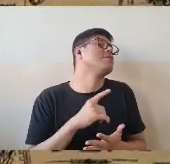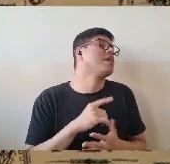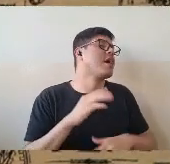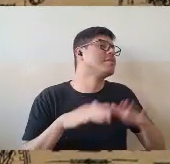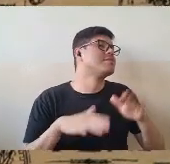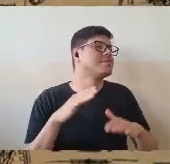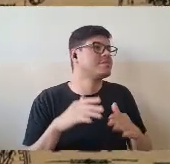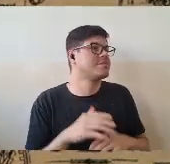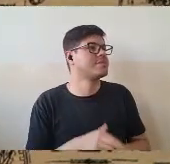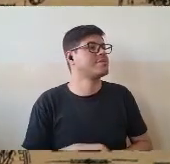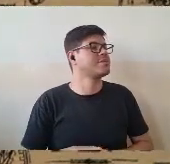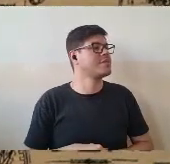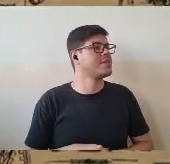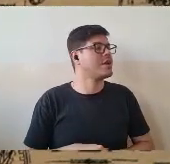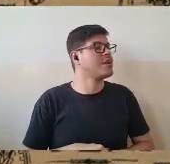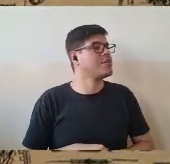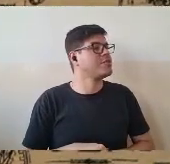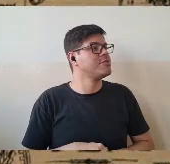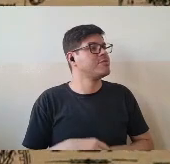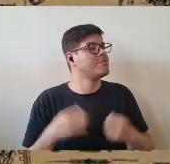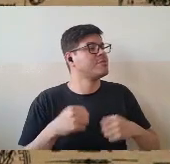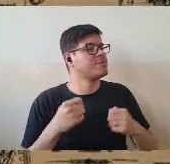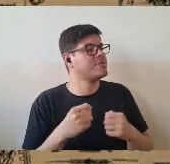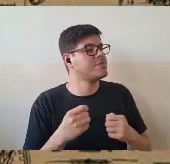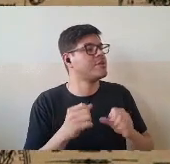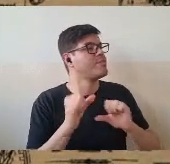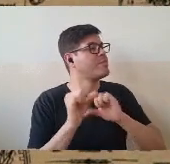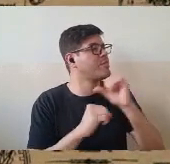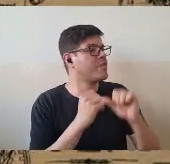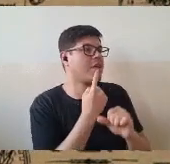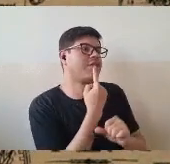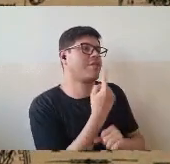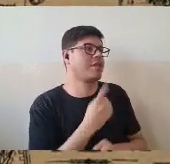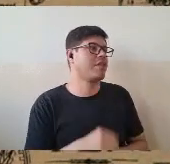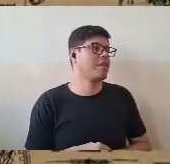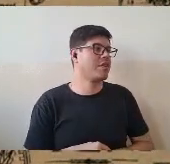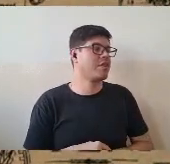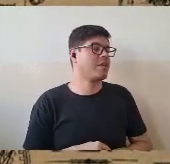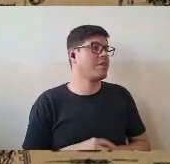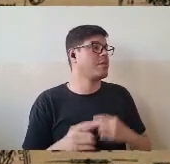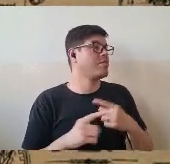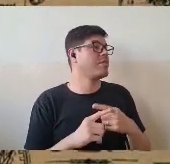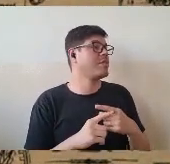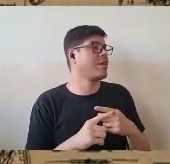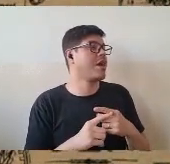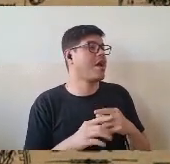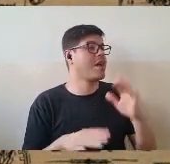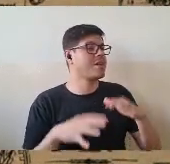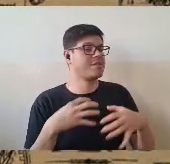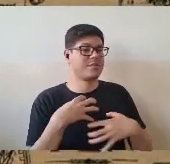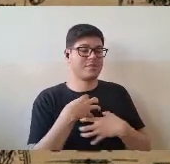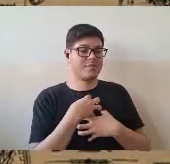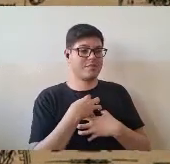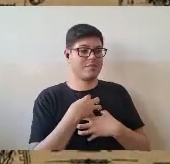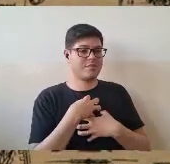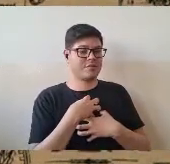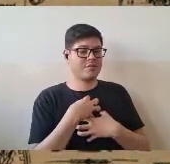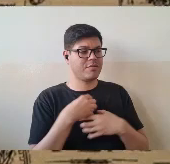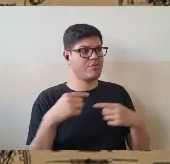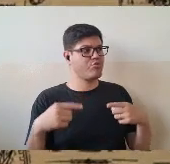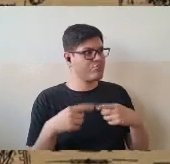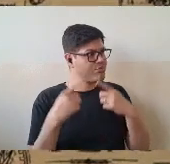ao outro. Sempre são diferentes. E a mãe me ensinou muito. Então, sou muito grato às mamães. E nós, vamos